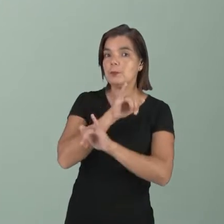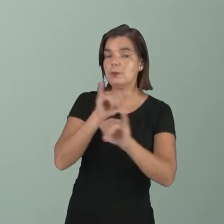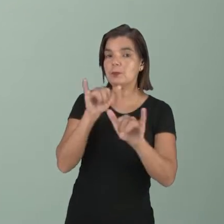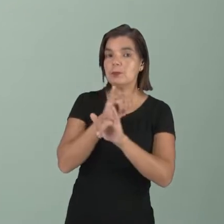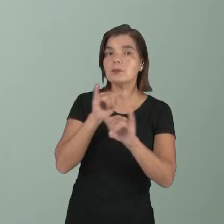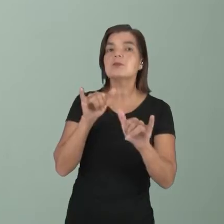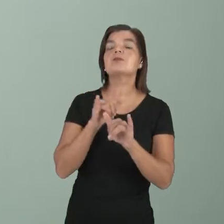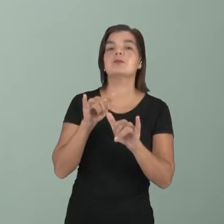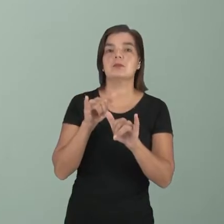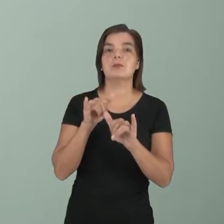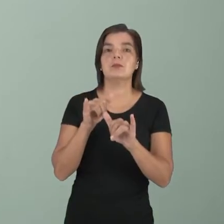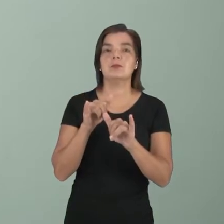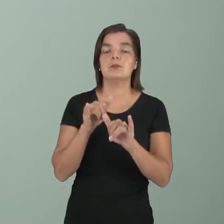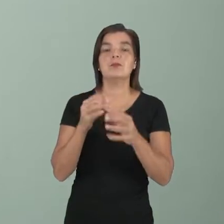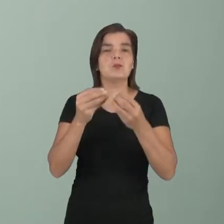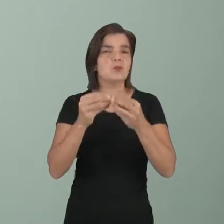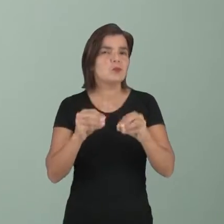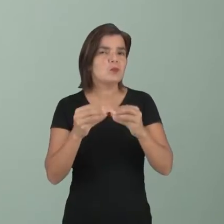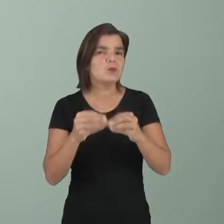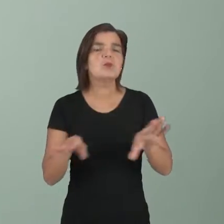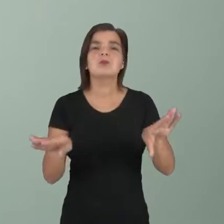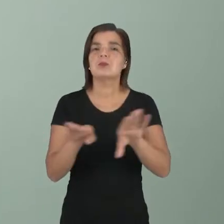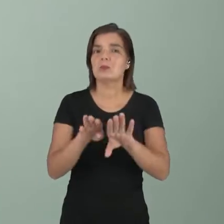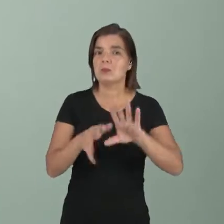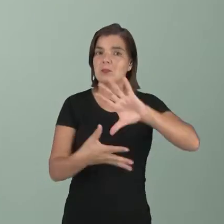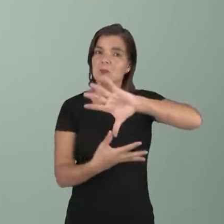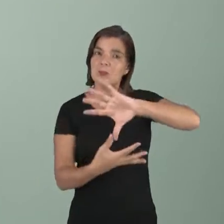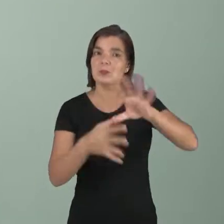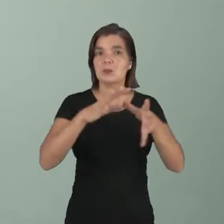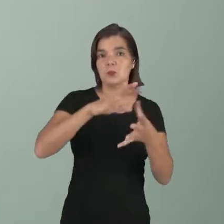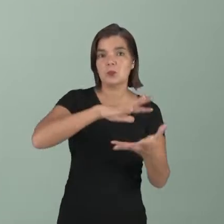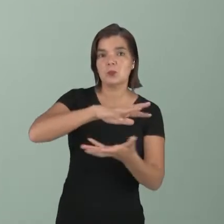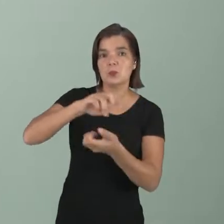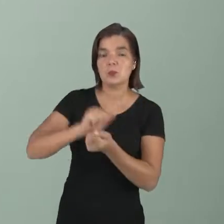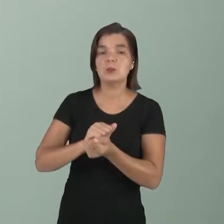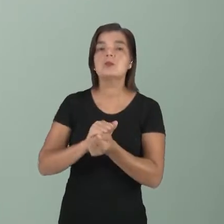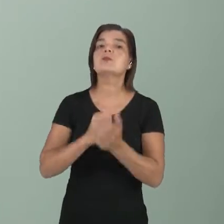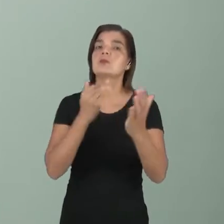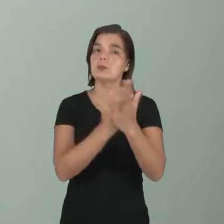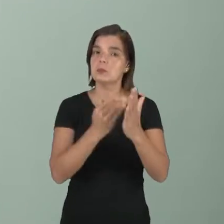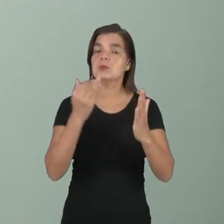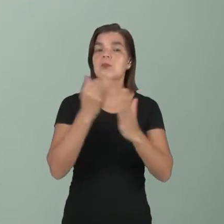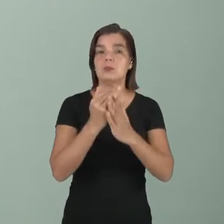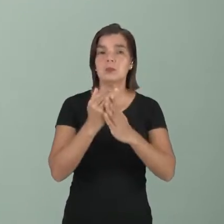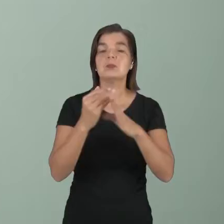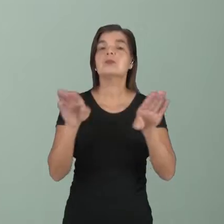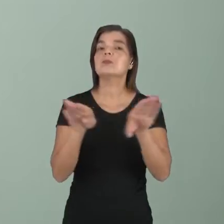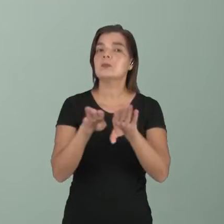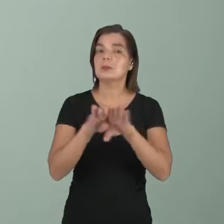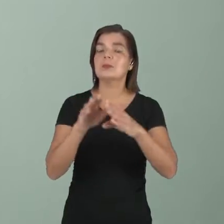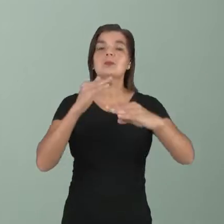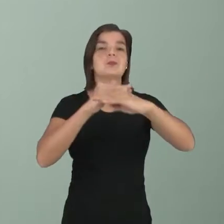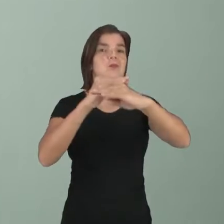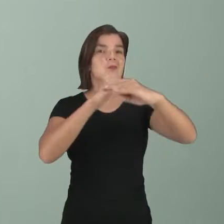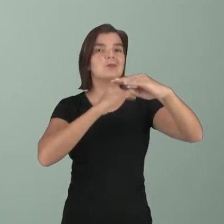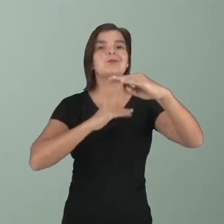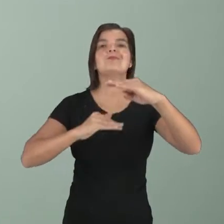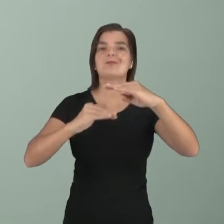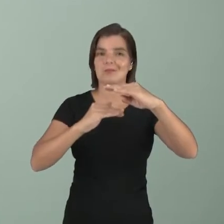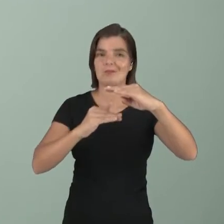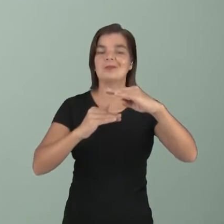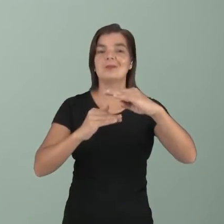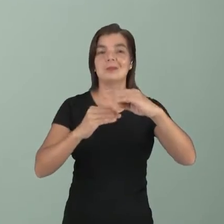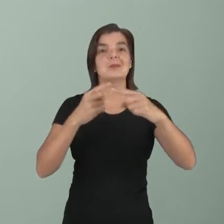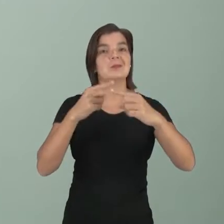dessa crise devido à pandemia, aumenta também a crise da desigualdade social, ocasionado